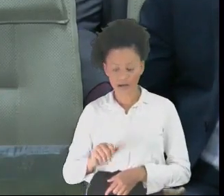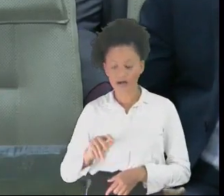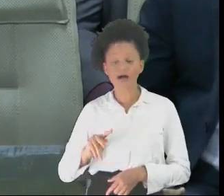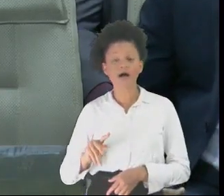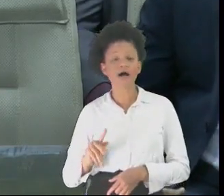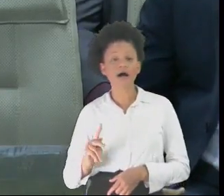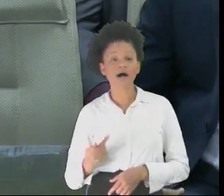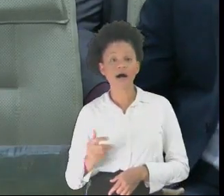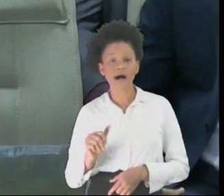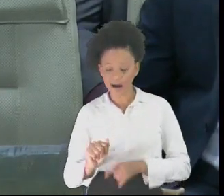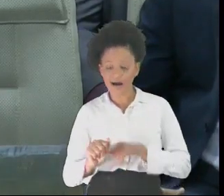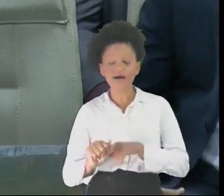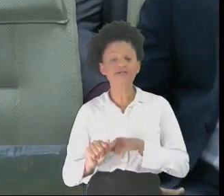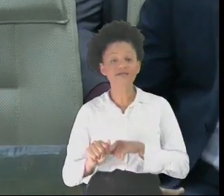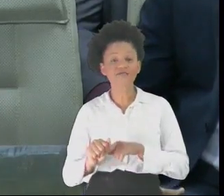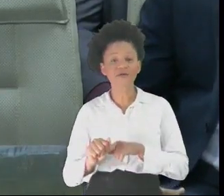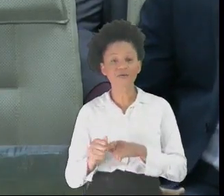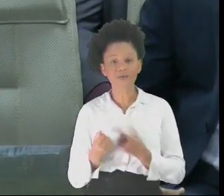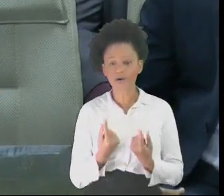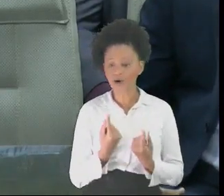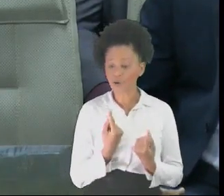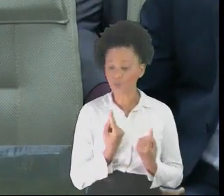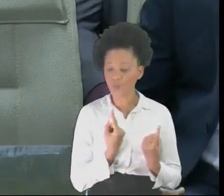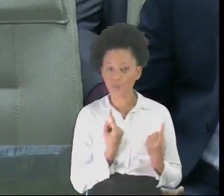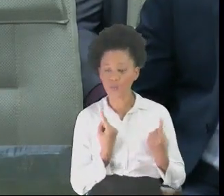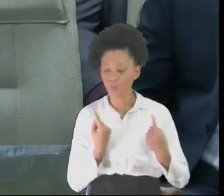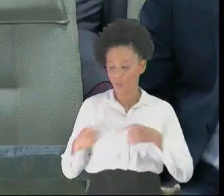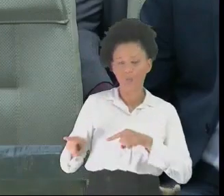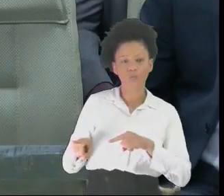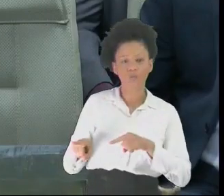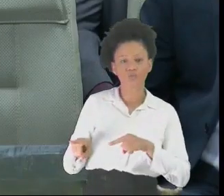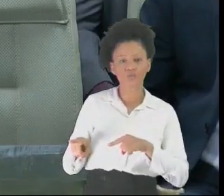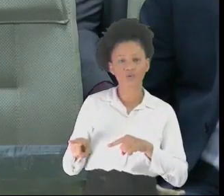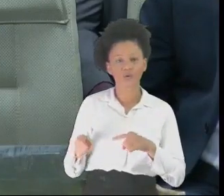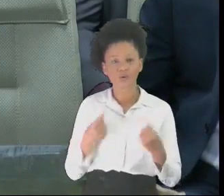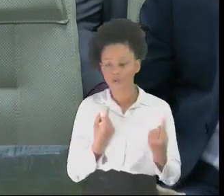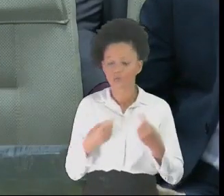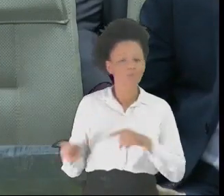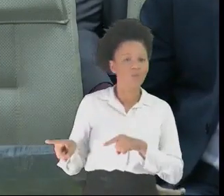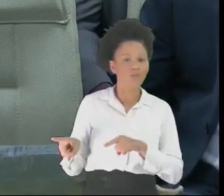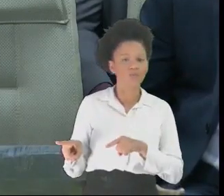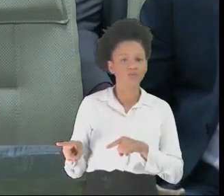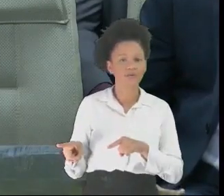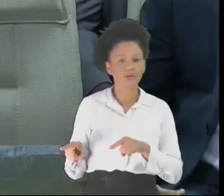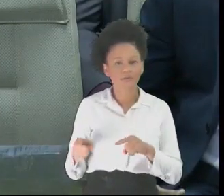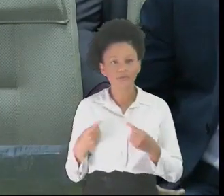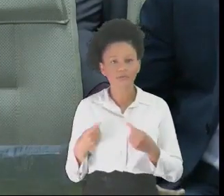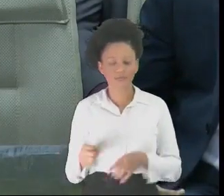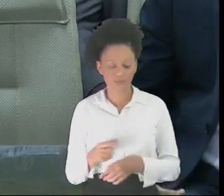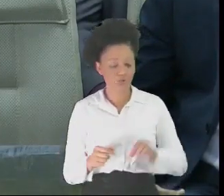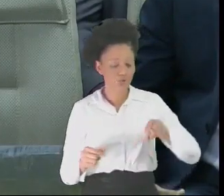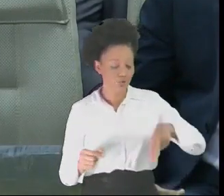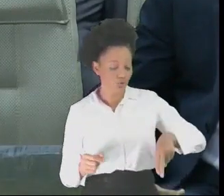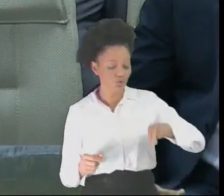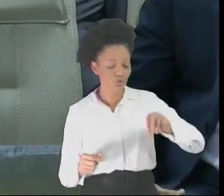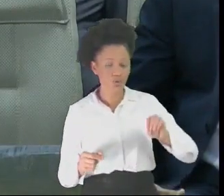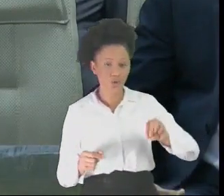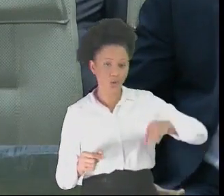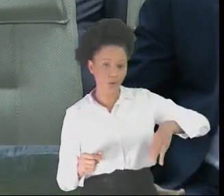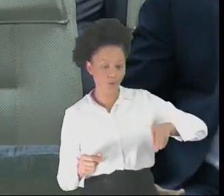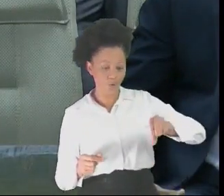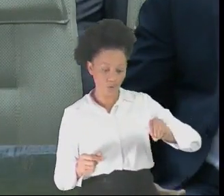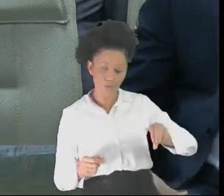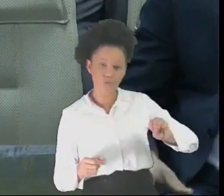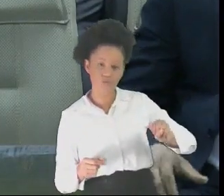dizer contra. Tudo que tiver a no grego é contrário, é contra. Nomos é lei. Nomos em